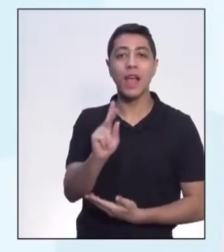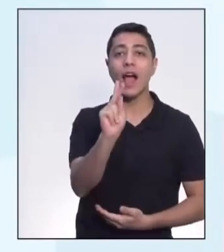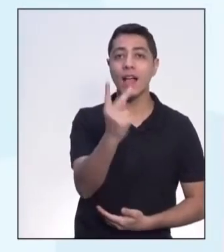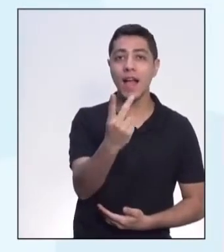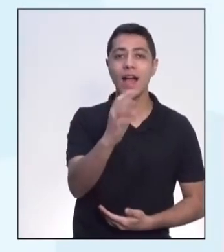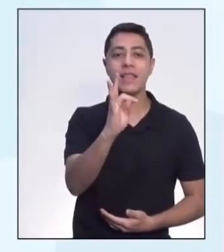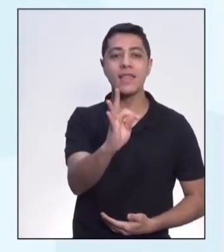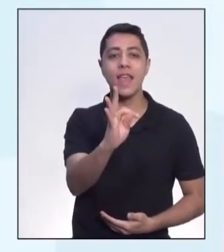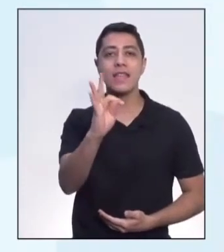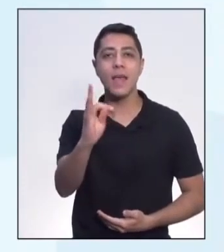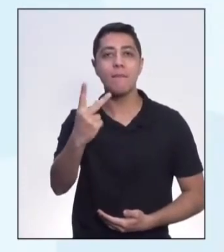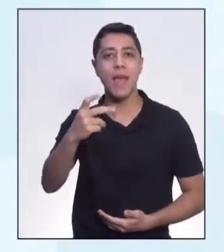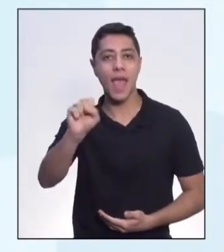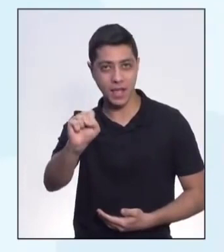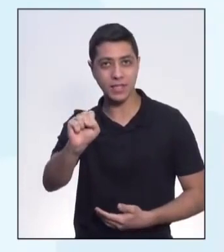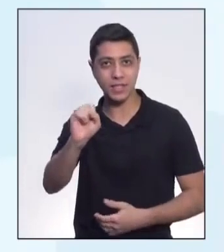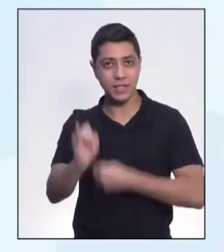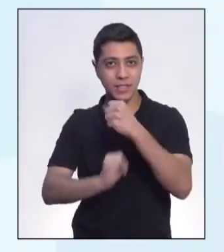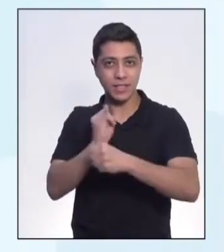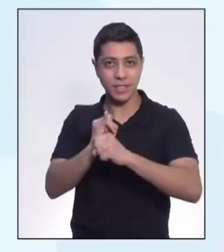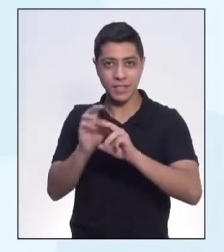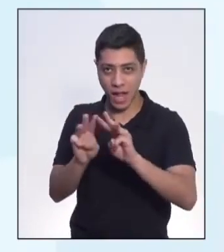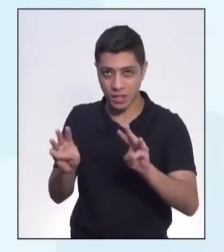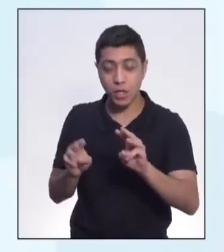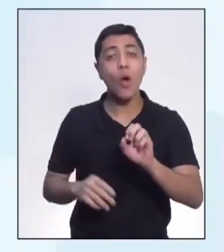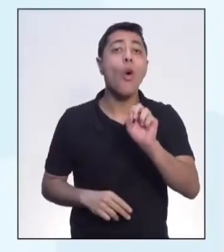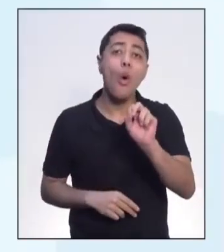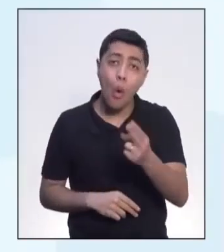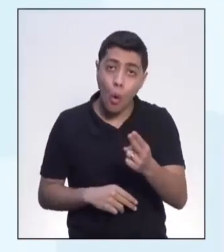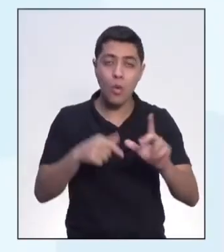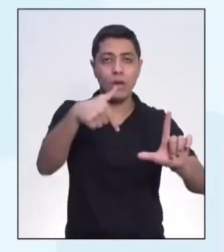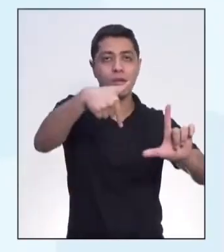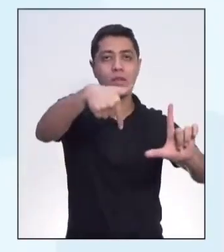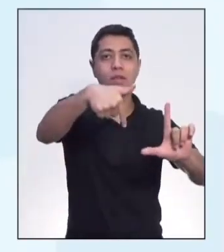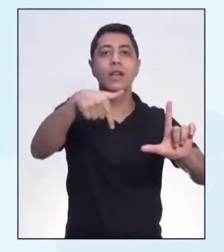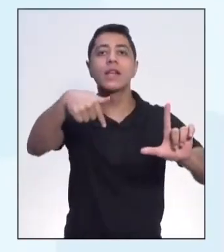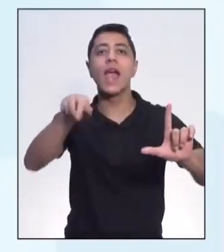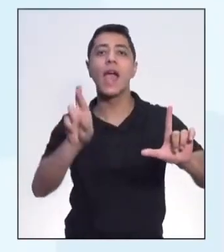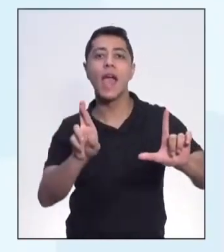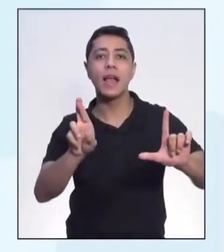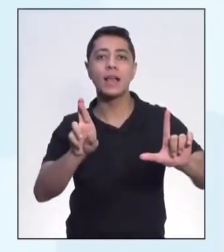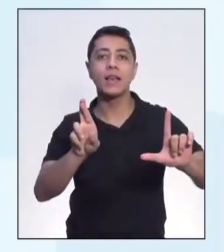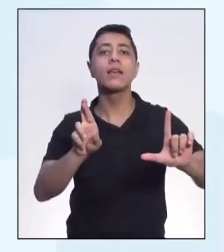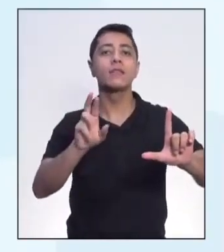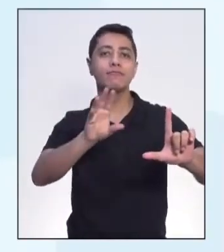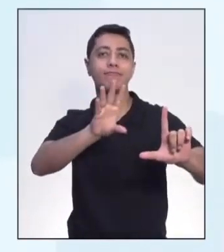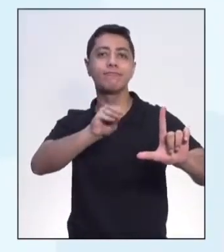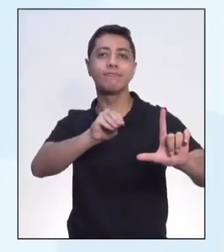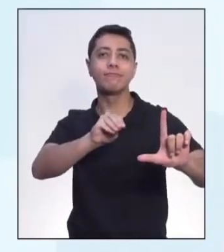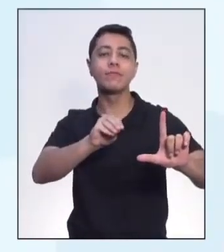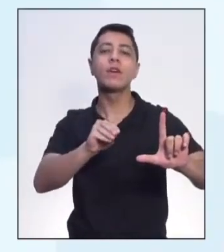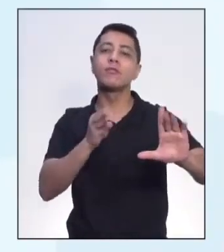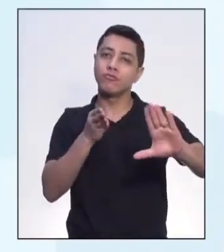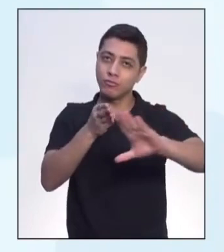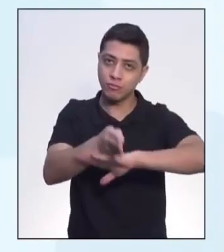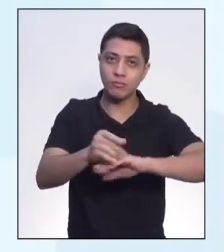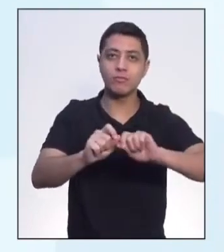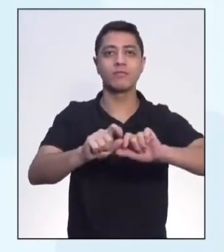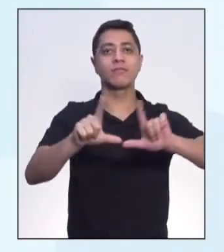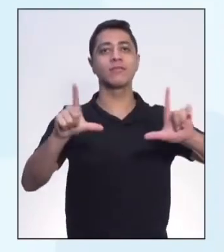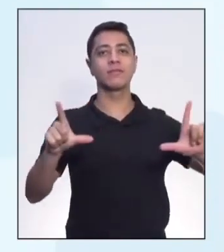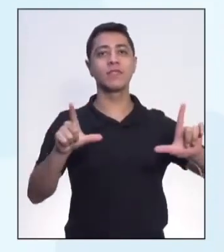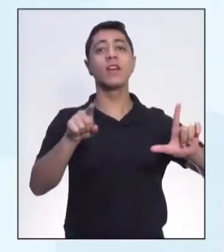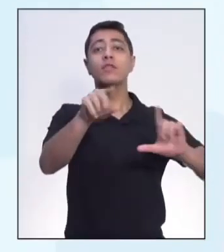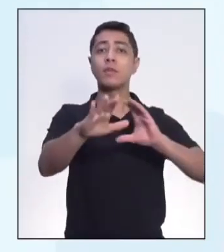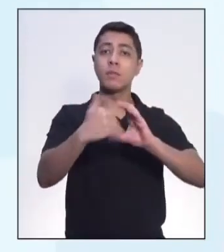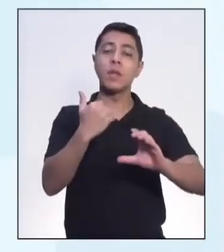HTTPS ou pelo QR Code. E lá, pais, professores e alunos vão dizer o que você